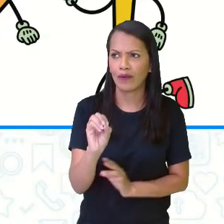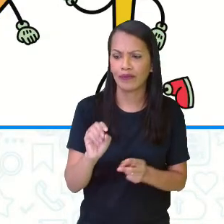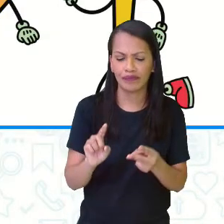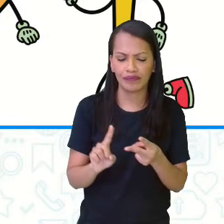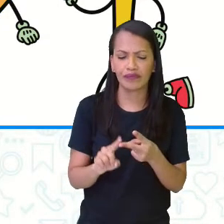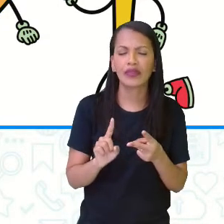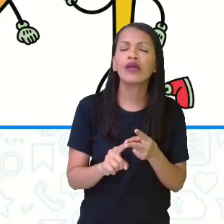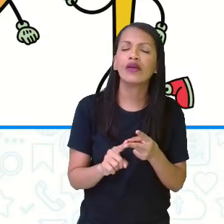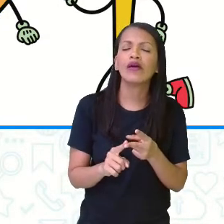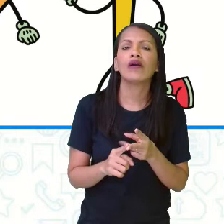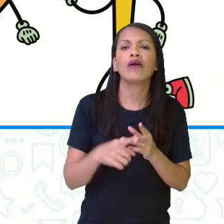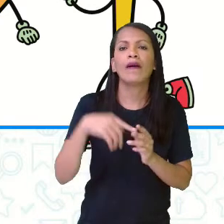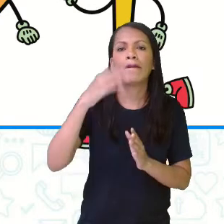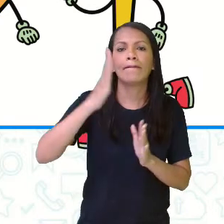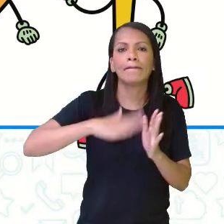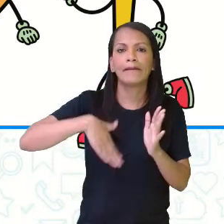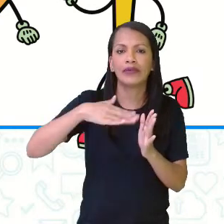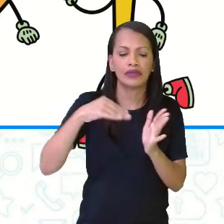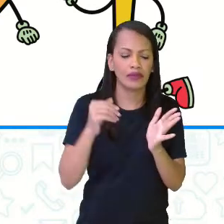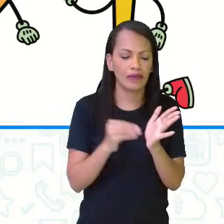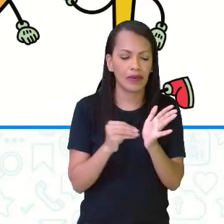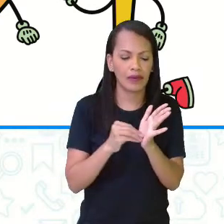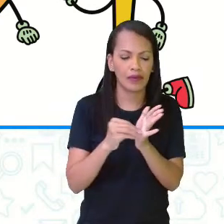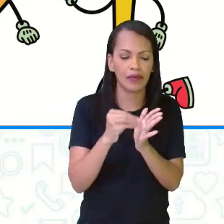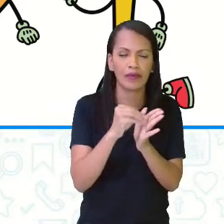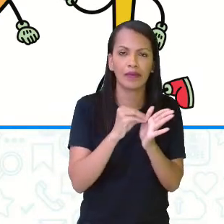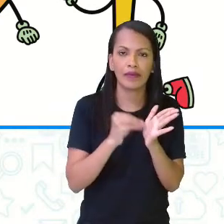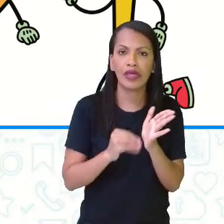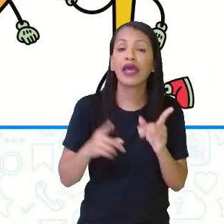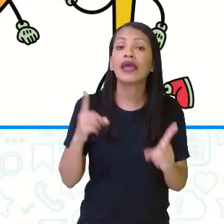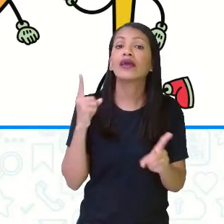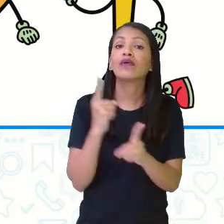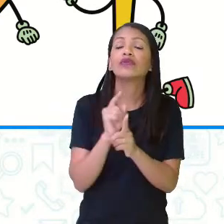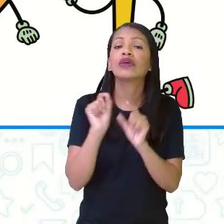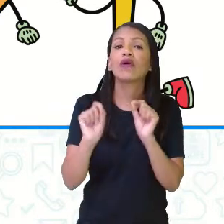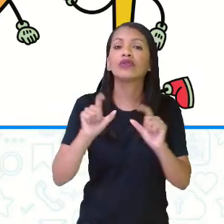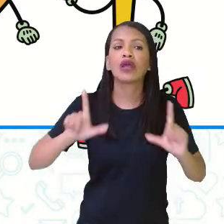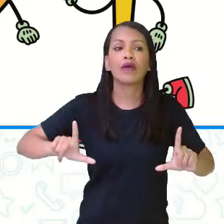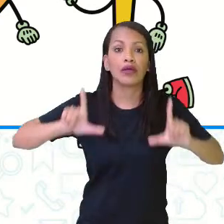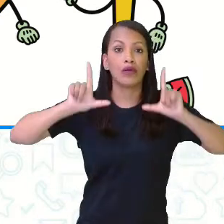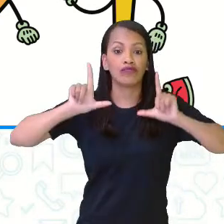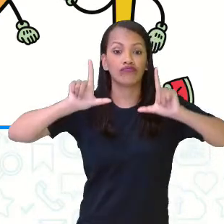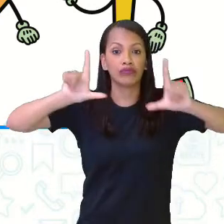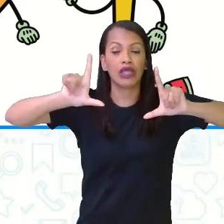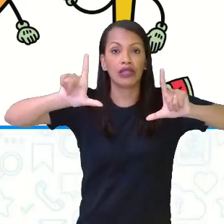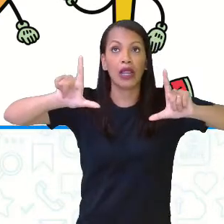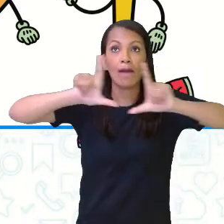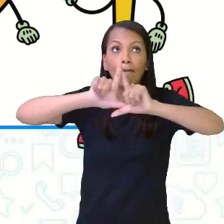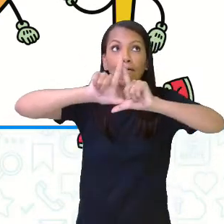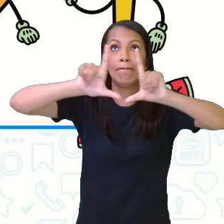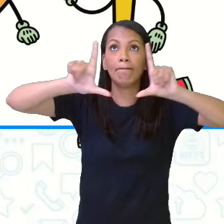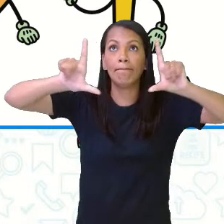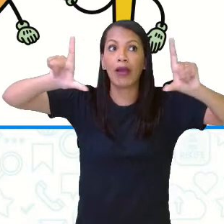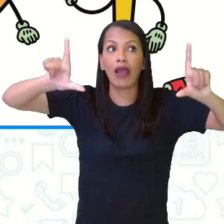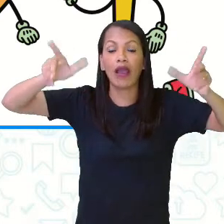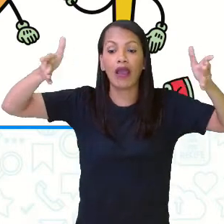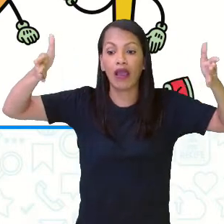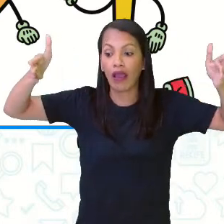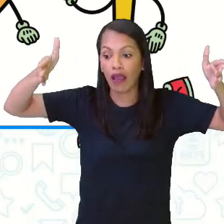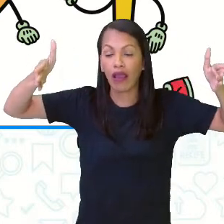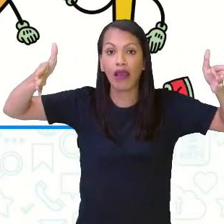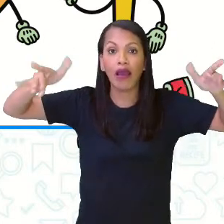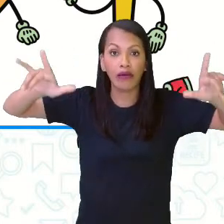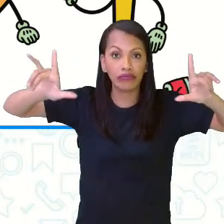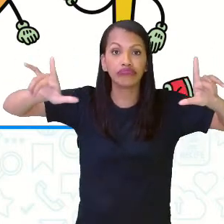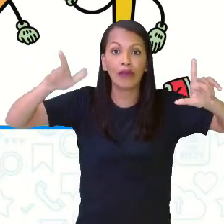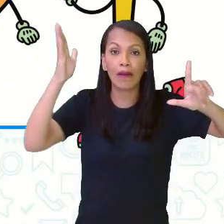pintura aquarela, então pintura a óleo, que é o mais comum a gente encontrar nas telas, né? Aquelas telas gigantescas, às vezes vai representar uma paisagem.